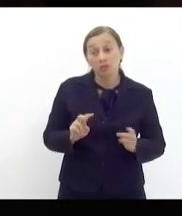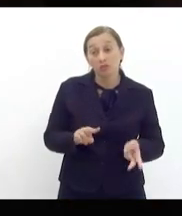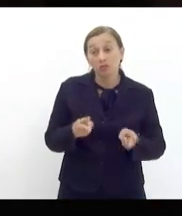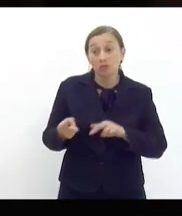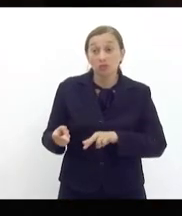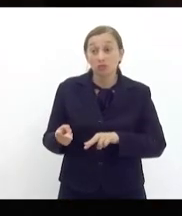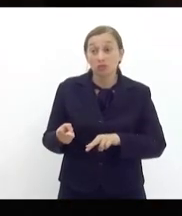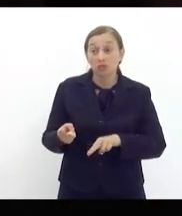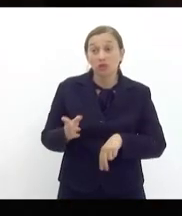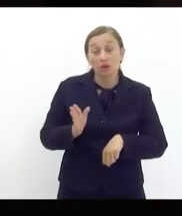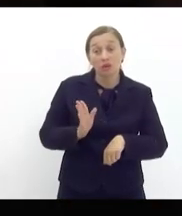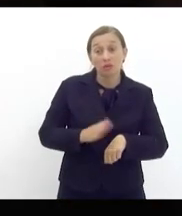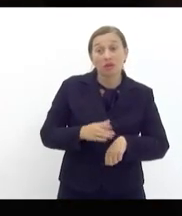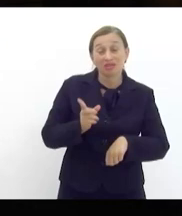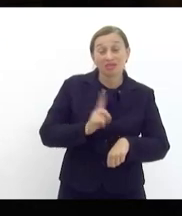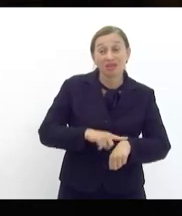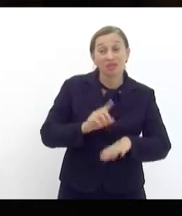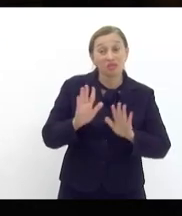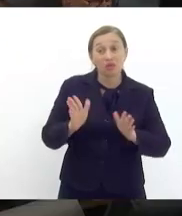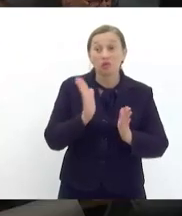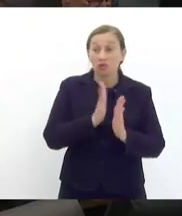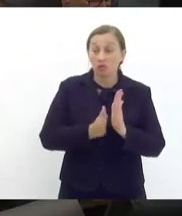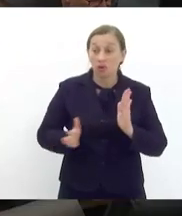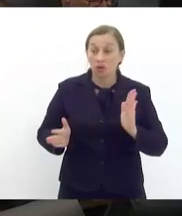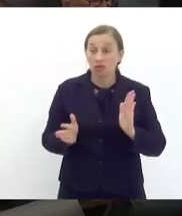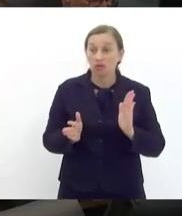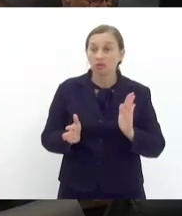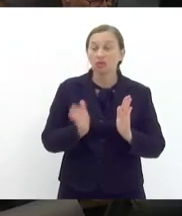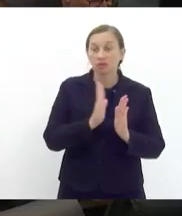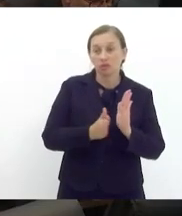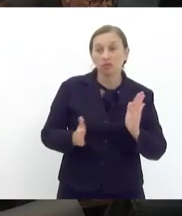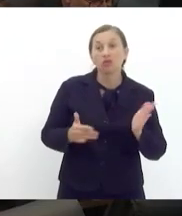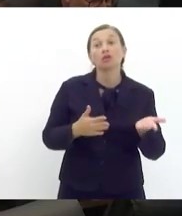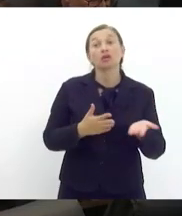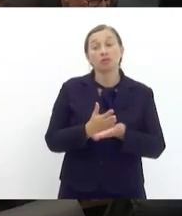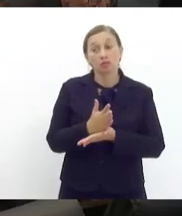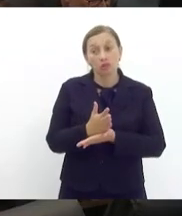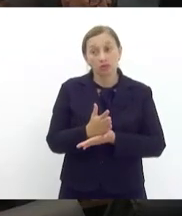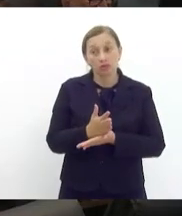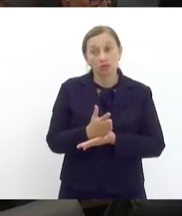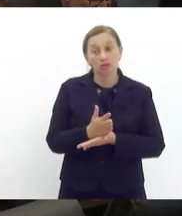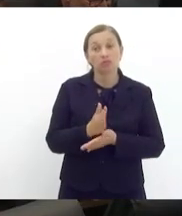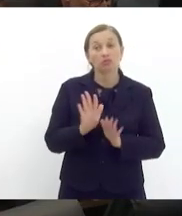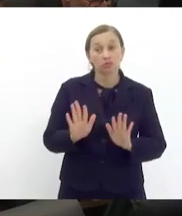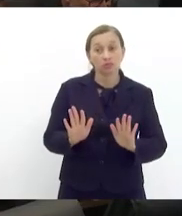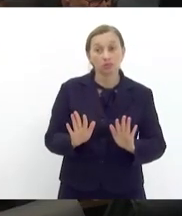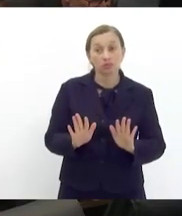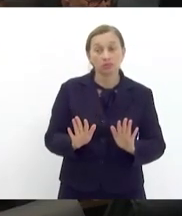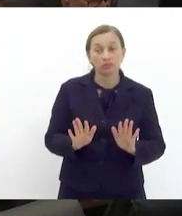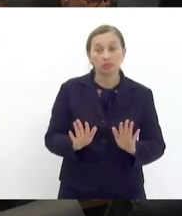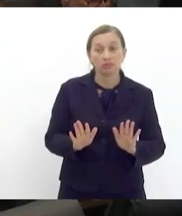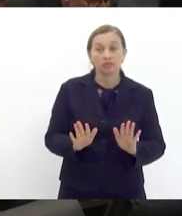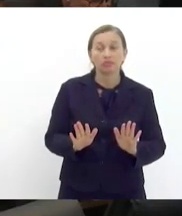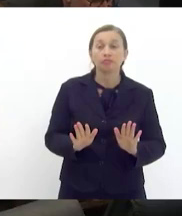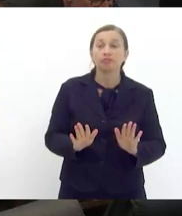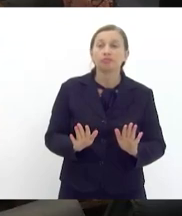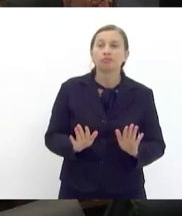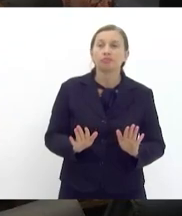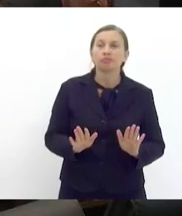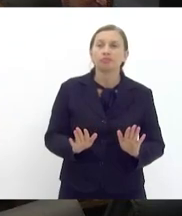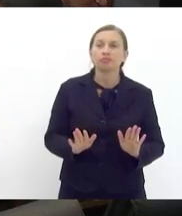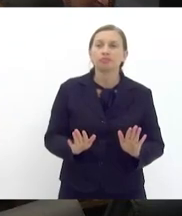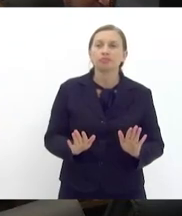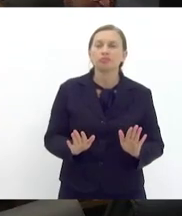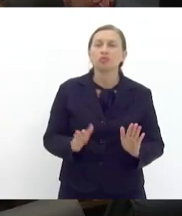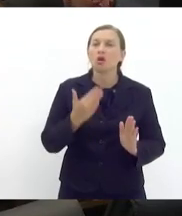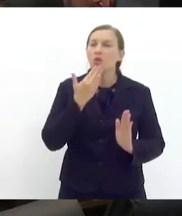um pouquinho mais de tempo eu tenho que aprovar a prorrogação eu preciso aprovar a prorrogação